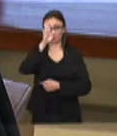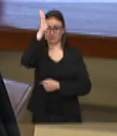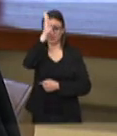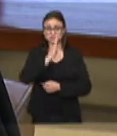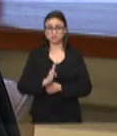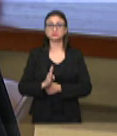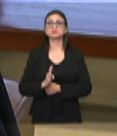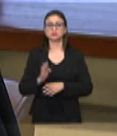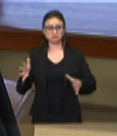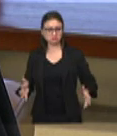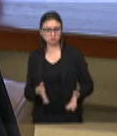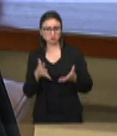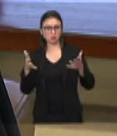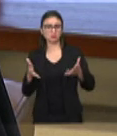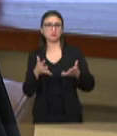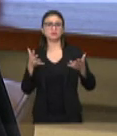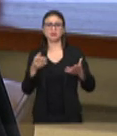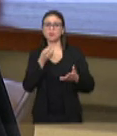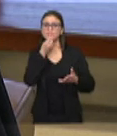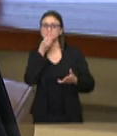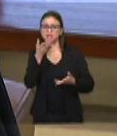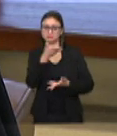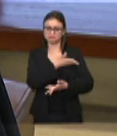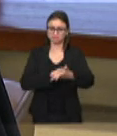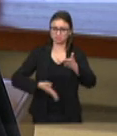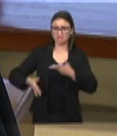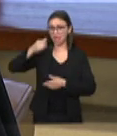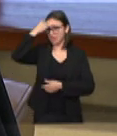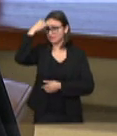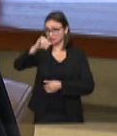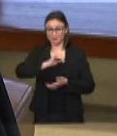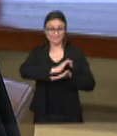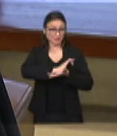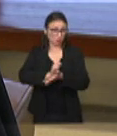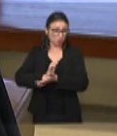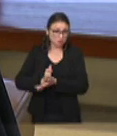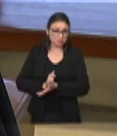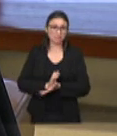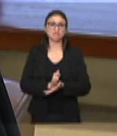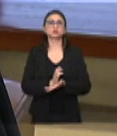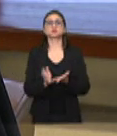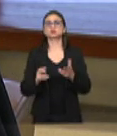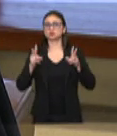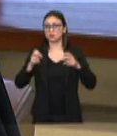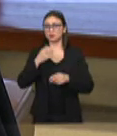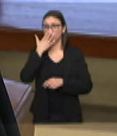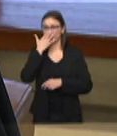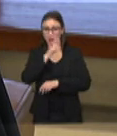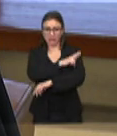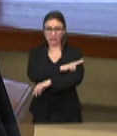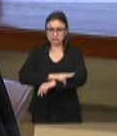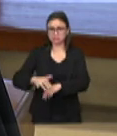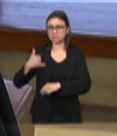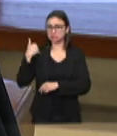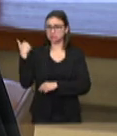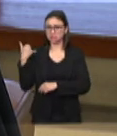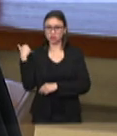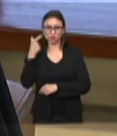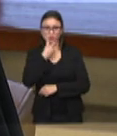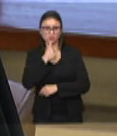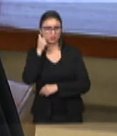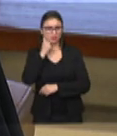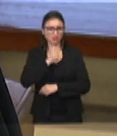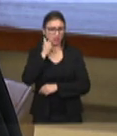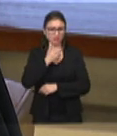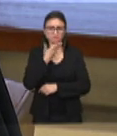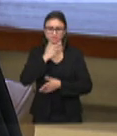Brasil promover o bem de todos, sem preconceitos de origem, raça, sexo, cor, idade e quaisquer outras